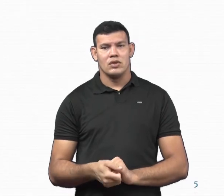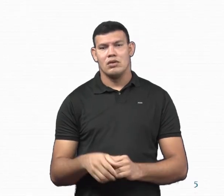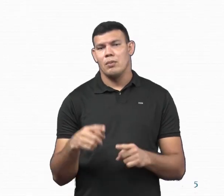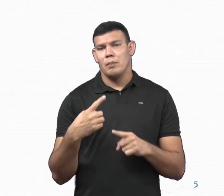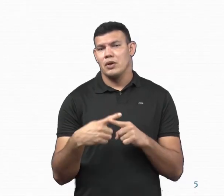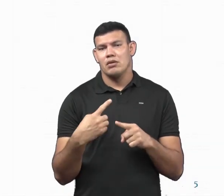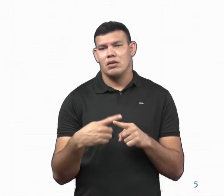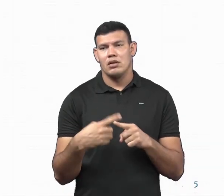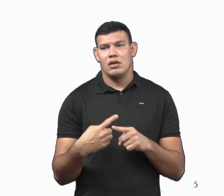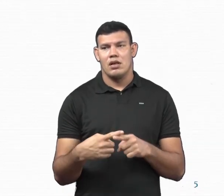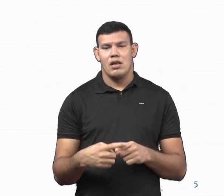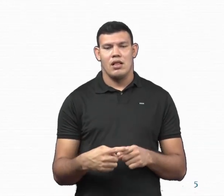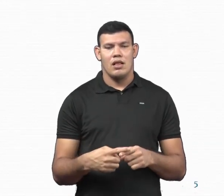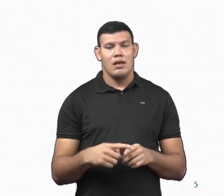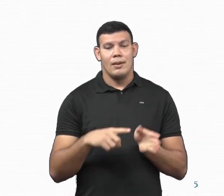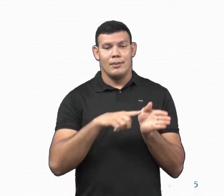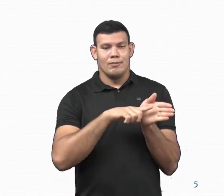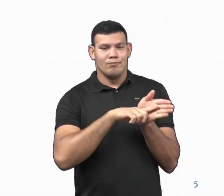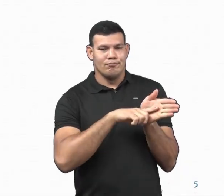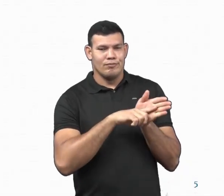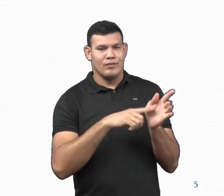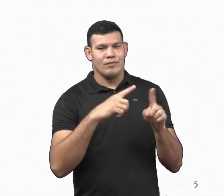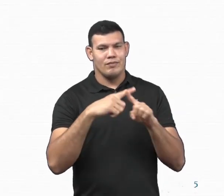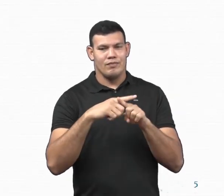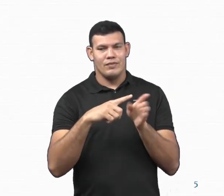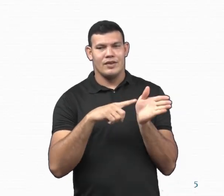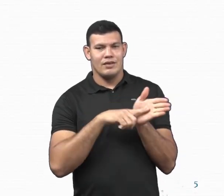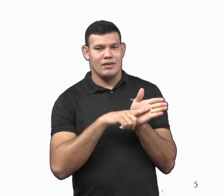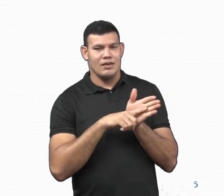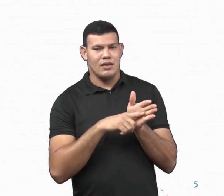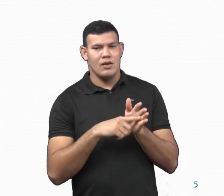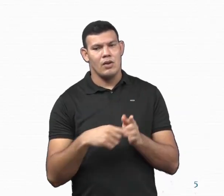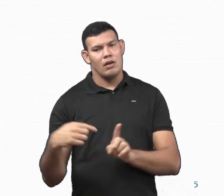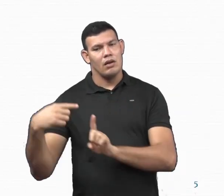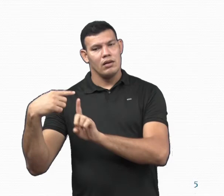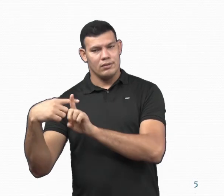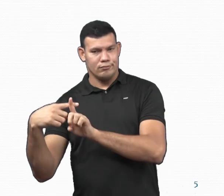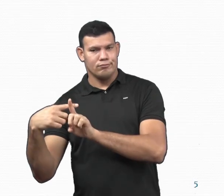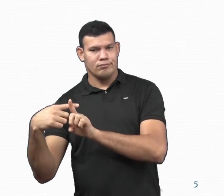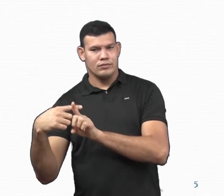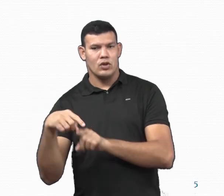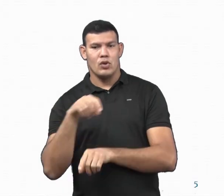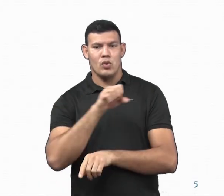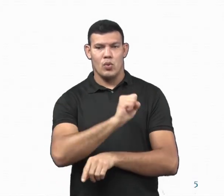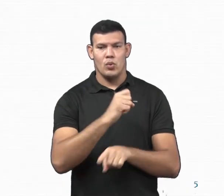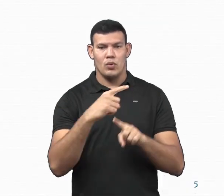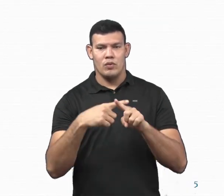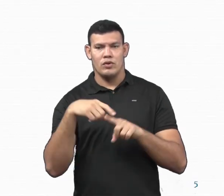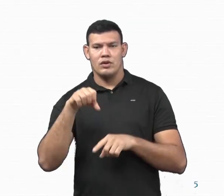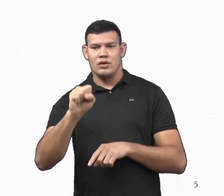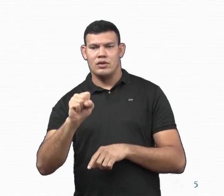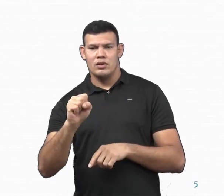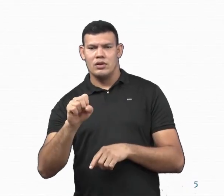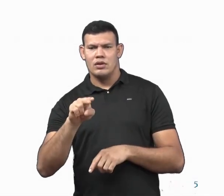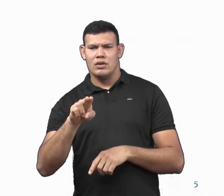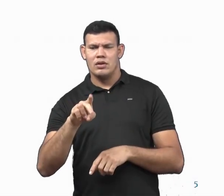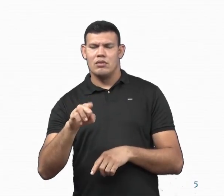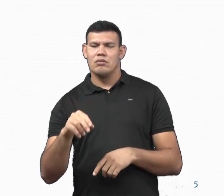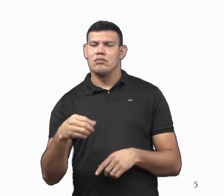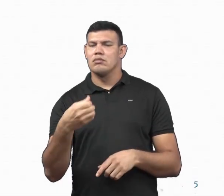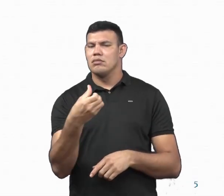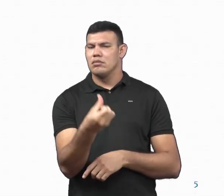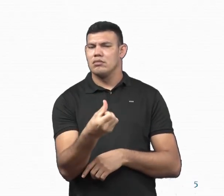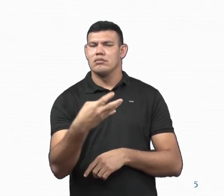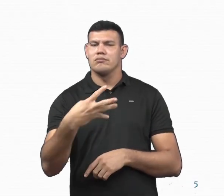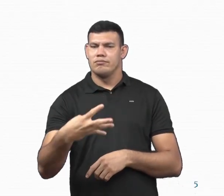menos 8. Menos vezes menos dá mais. E 8 vezes 8 dá 64. Não é a mesma coisa, ó. 64 é